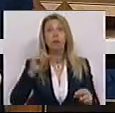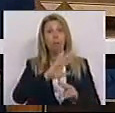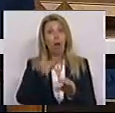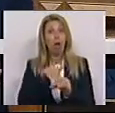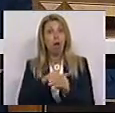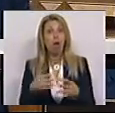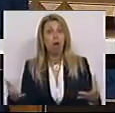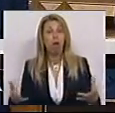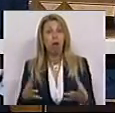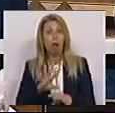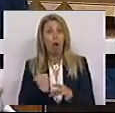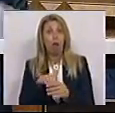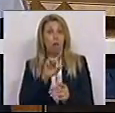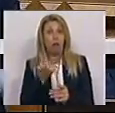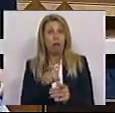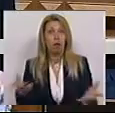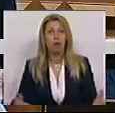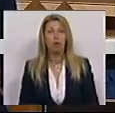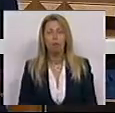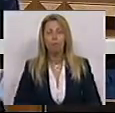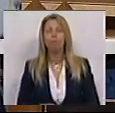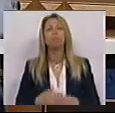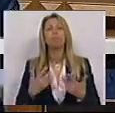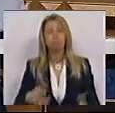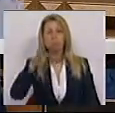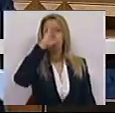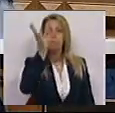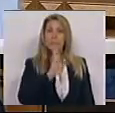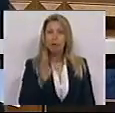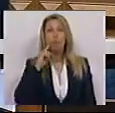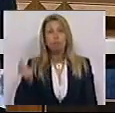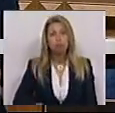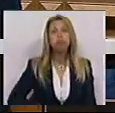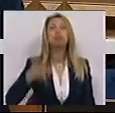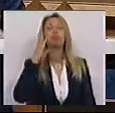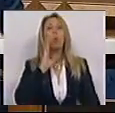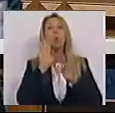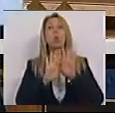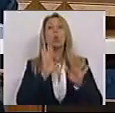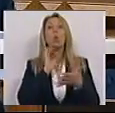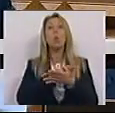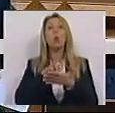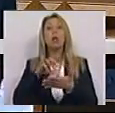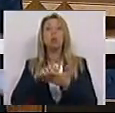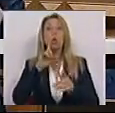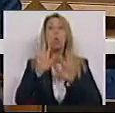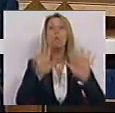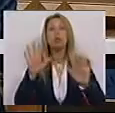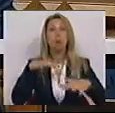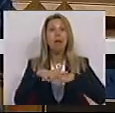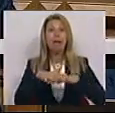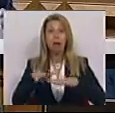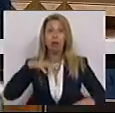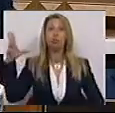envolvidas nesta questão. Conscientes que muitas das coleções dos museus, redes portuguesas de museus, mas